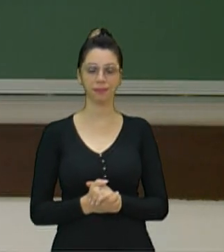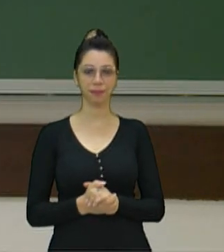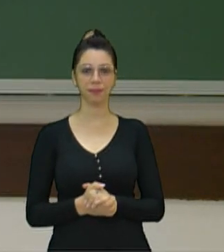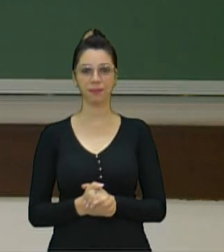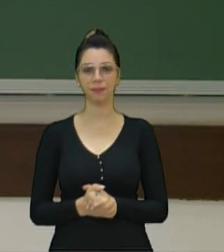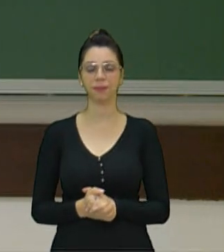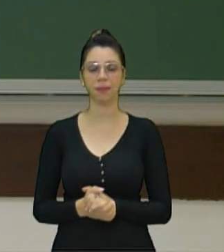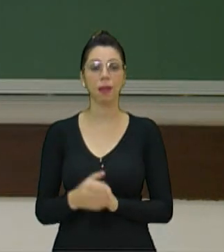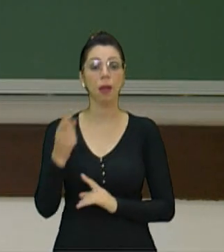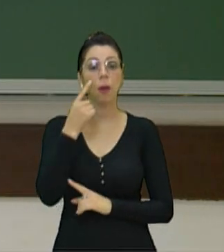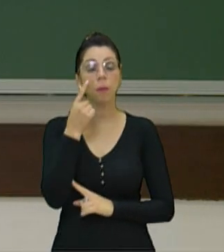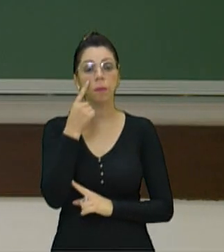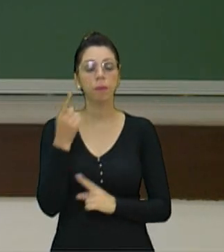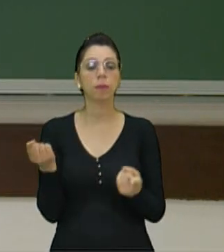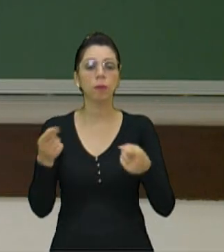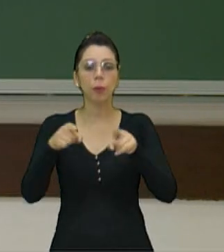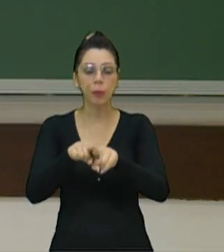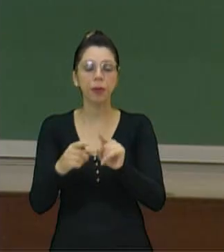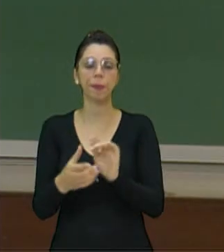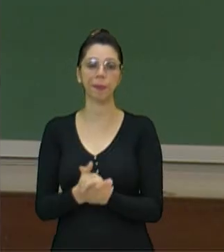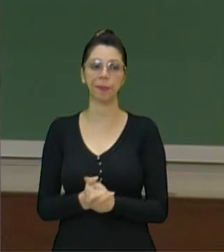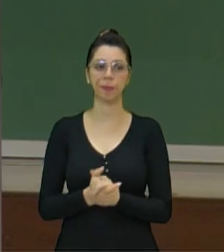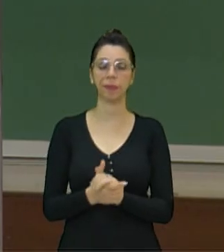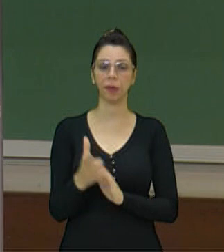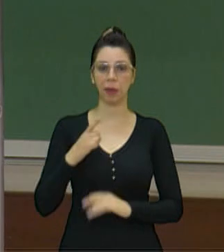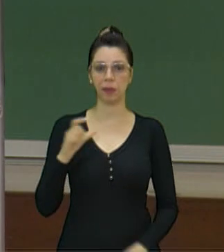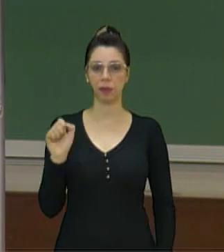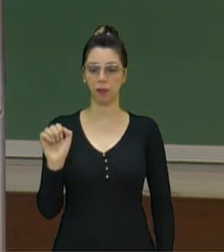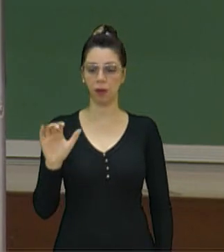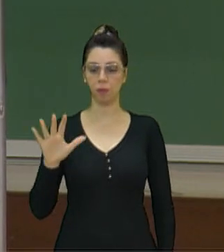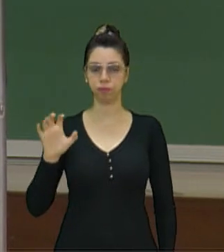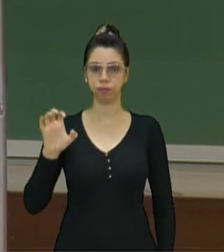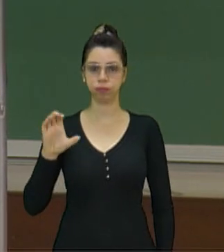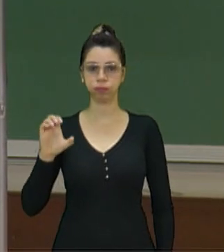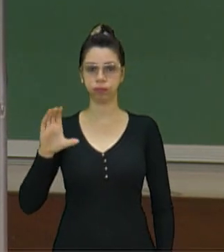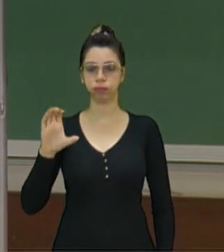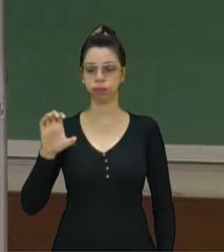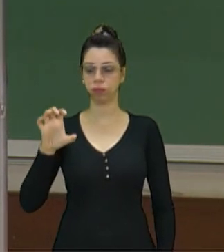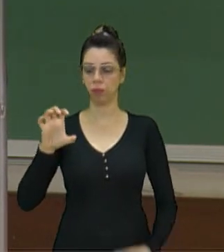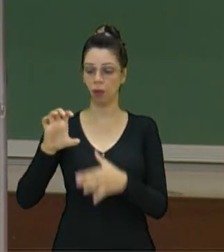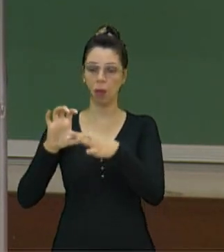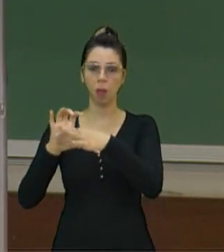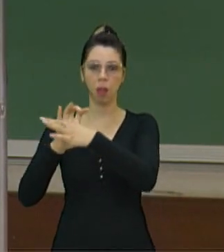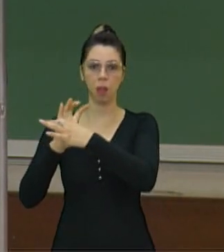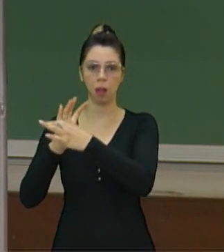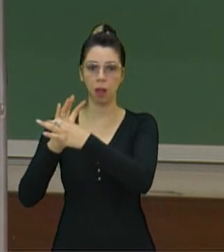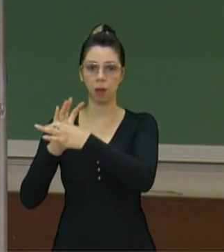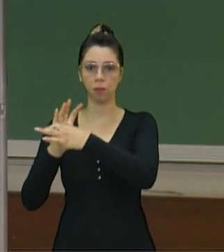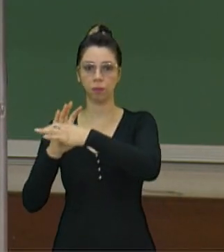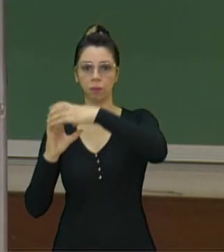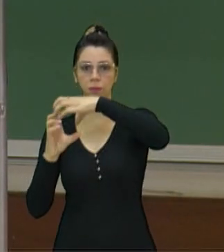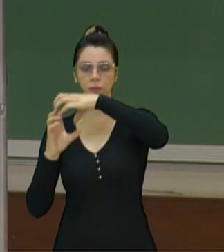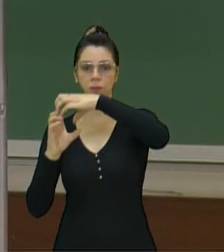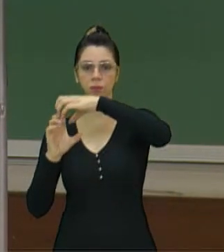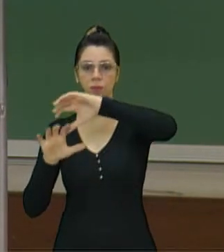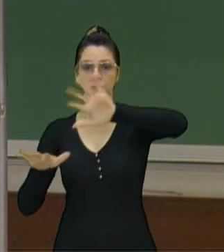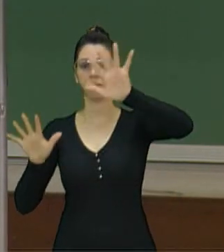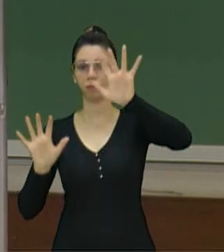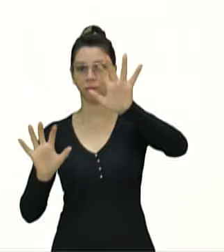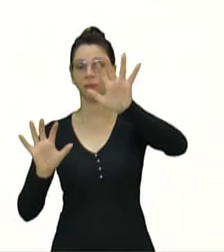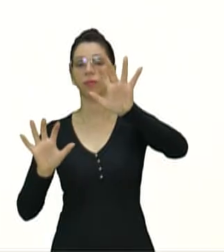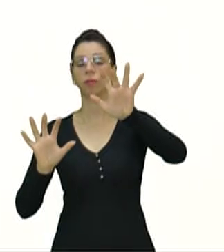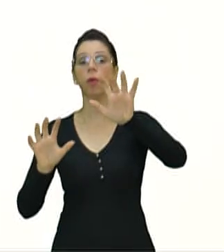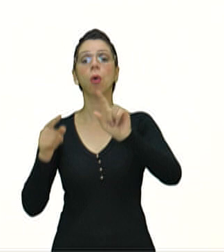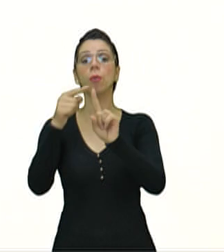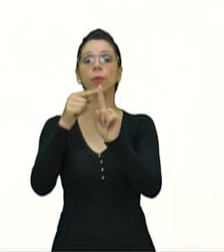Vamos lá então, a gente vê esse organismo, essa ameba, né, sendo espremido e se dividindo em dois. Portanto, qual o tipo de